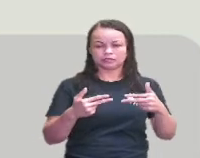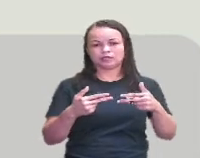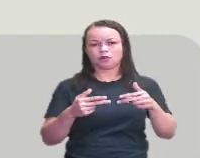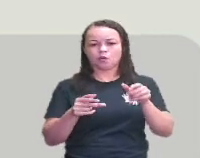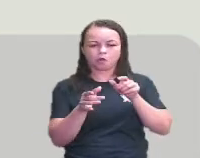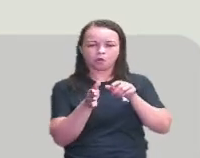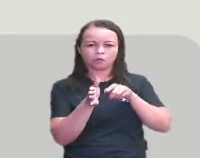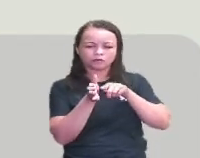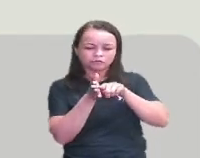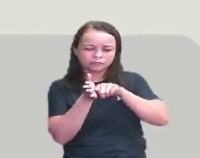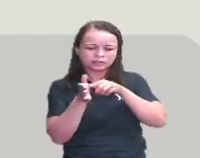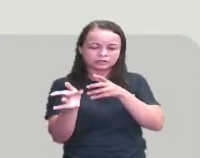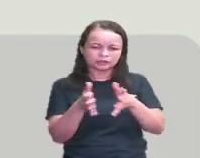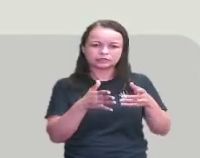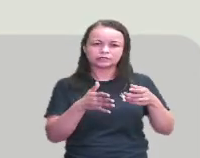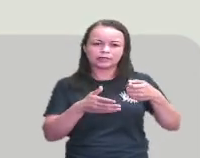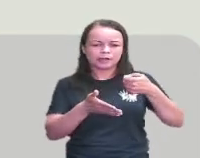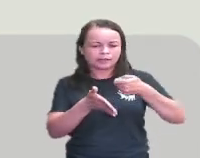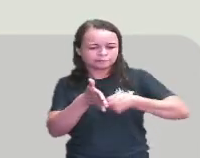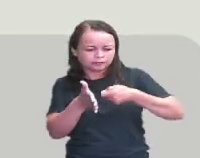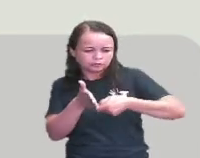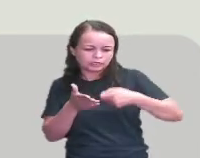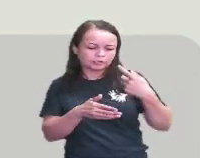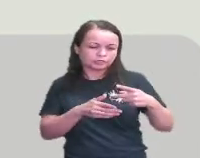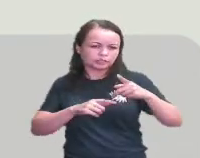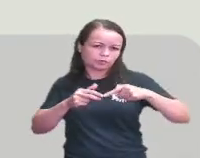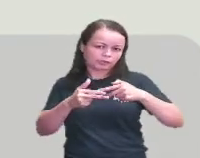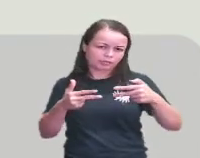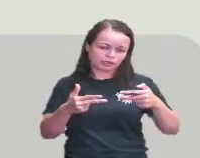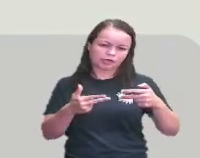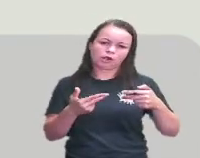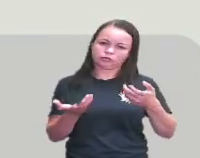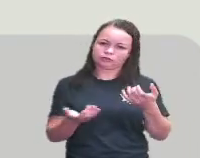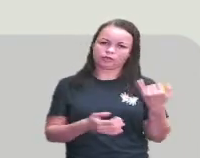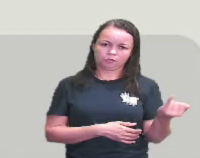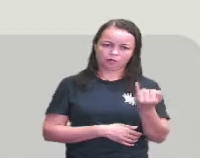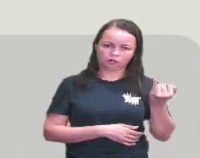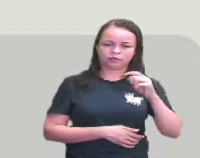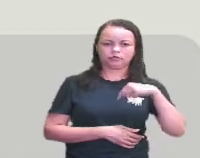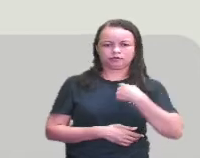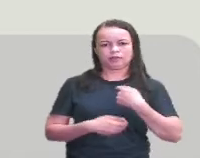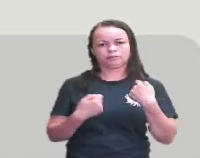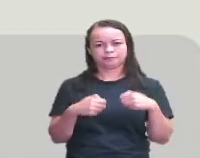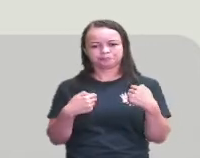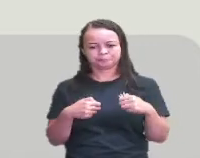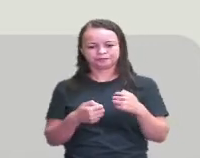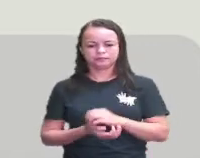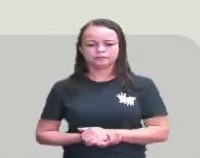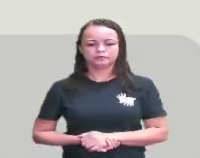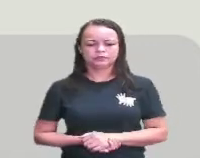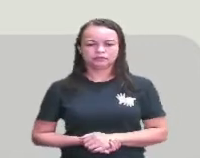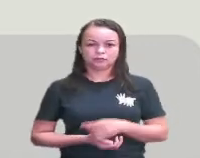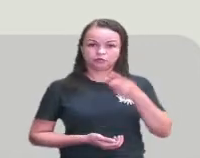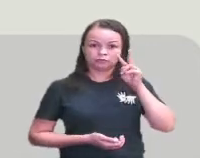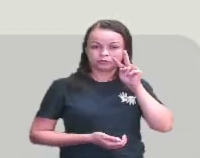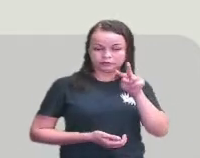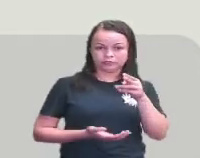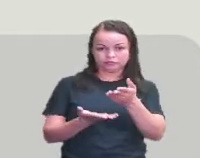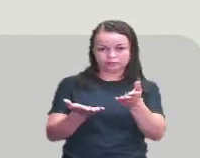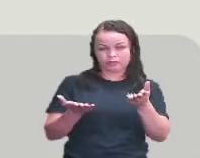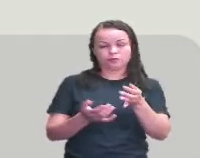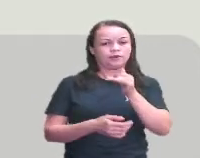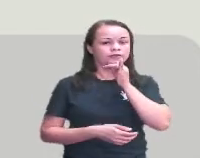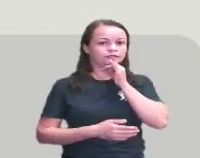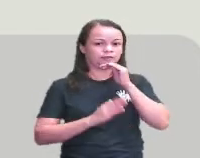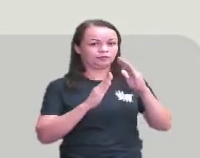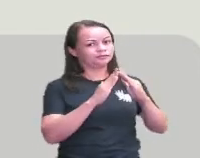a resistência daquele material é satisfatória para a nossa necessidade. Como vocês podem ver aí, eu coloquei os